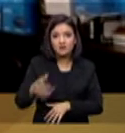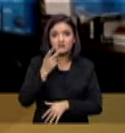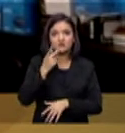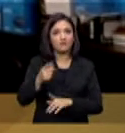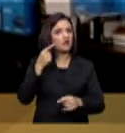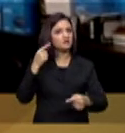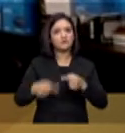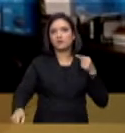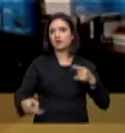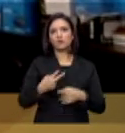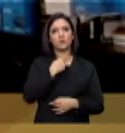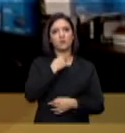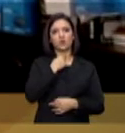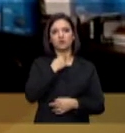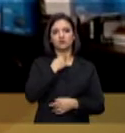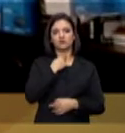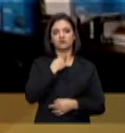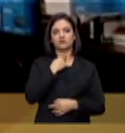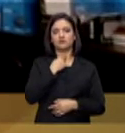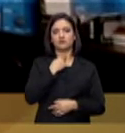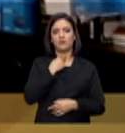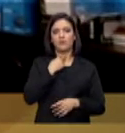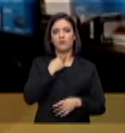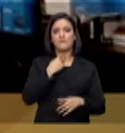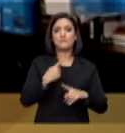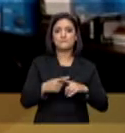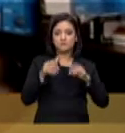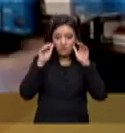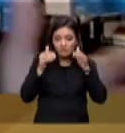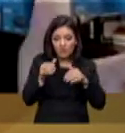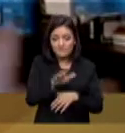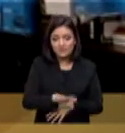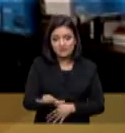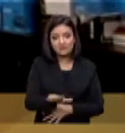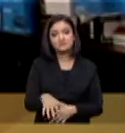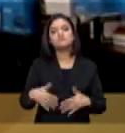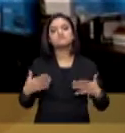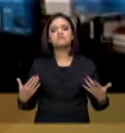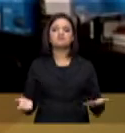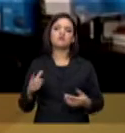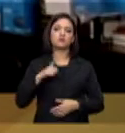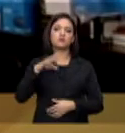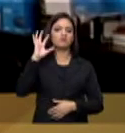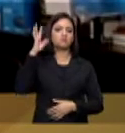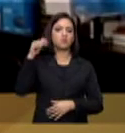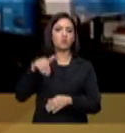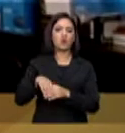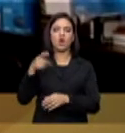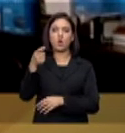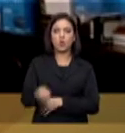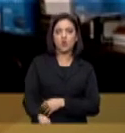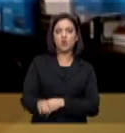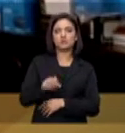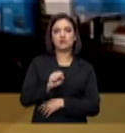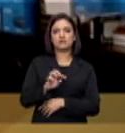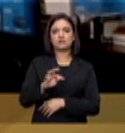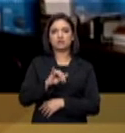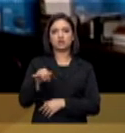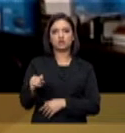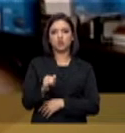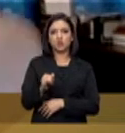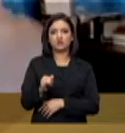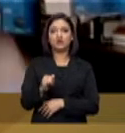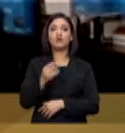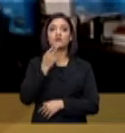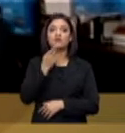esta propaganda abusiva porque dirigida à criança. Tem um belíssimo acordo do STJ, do ministro Herman Benjamin, afirmando